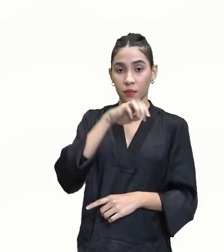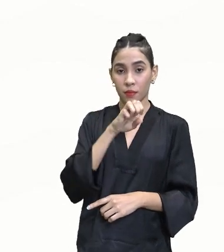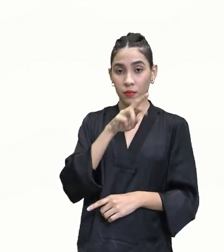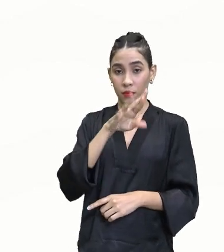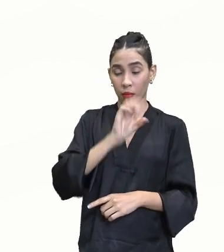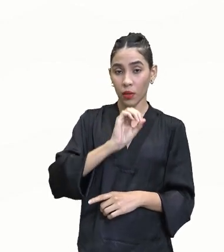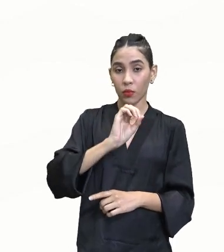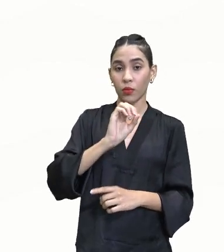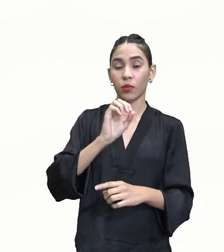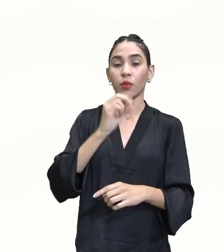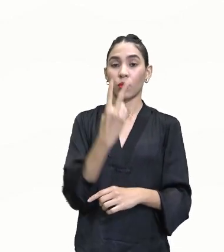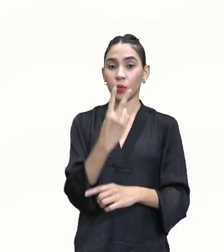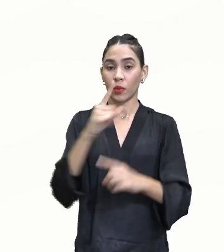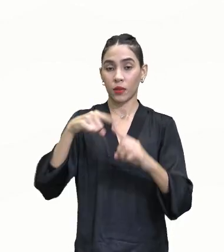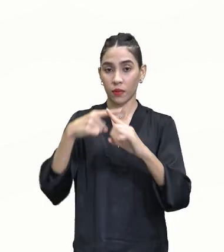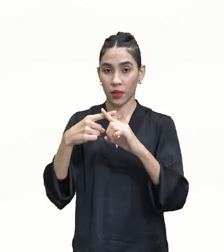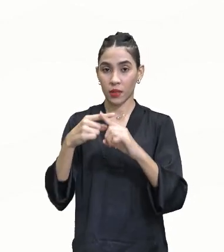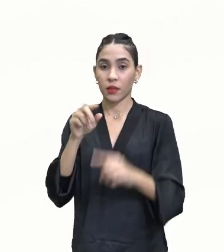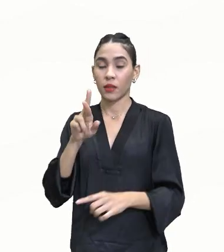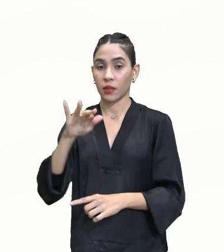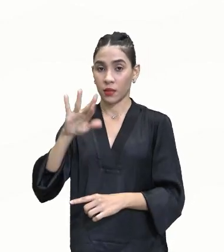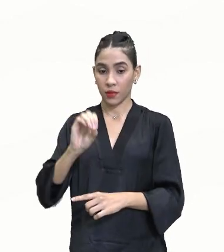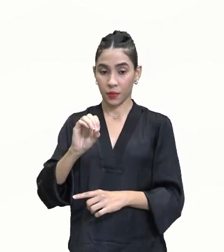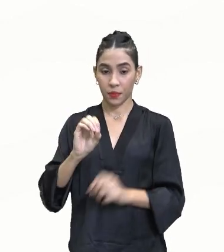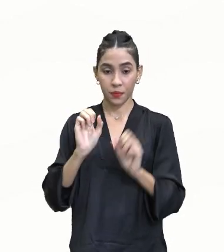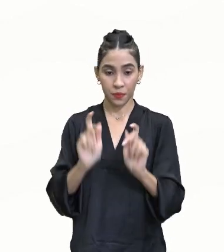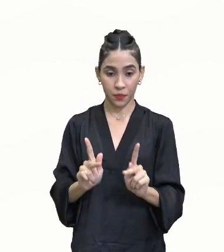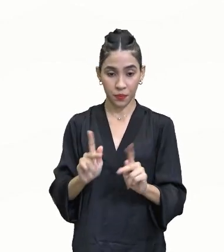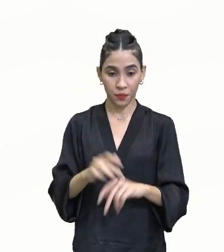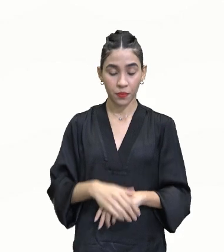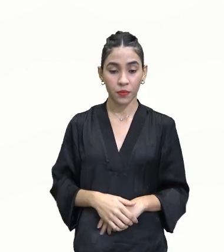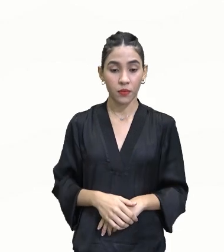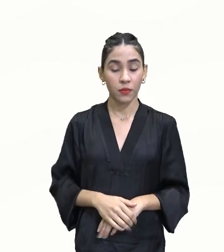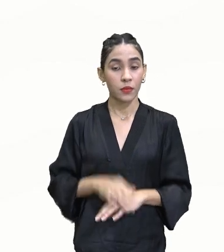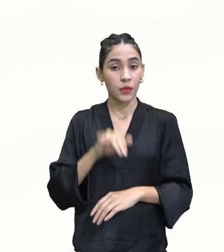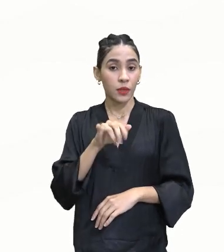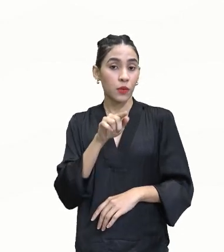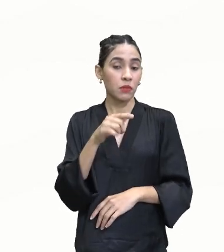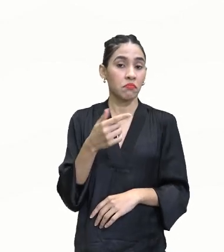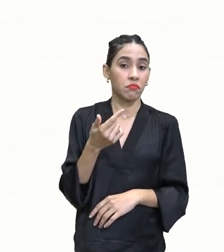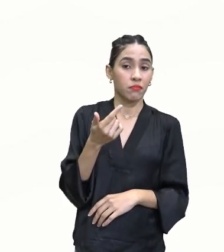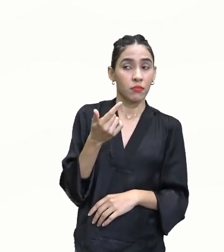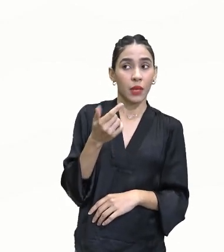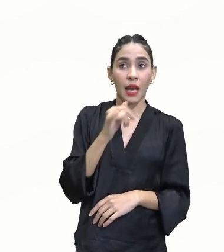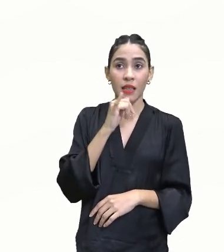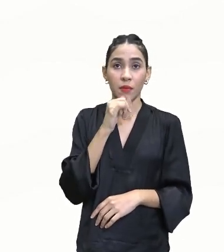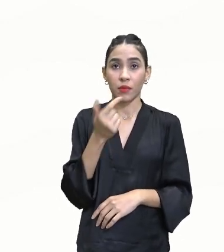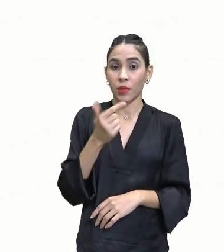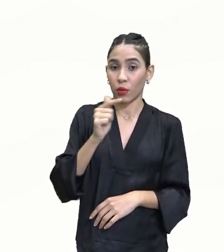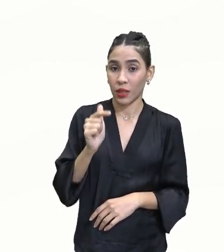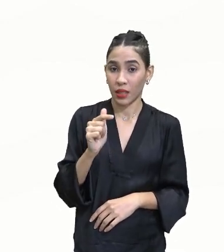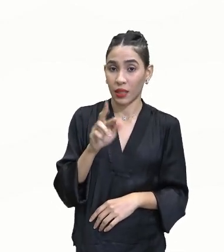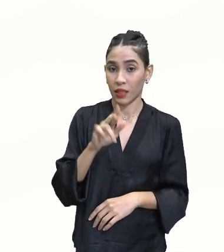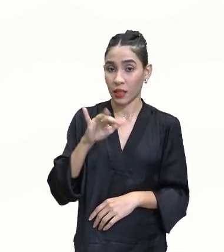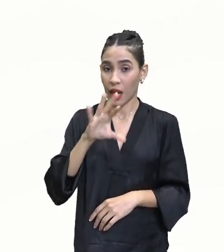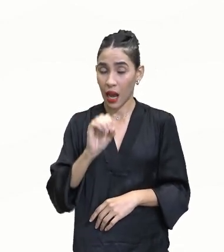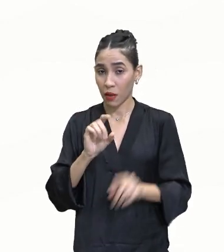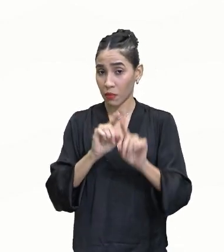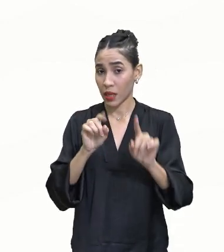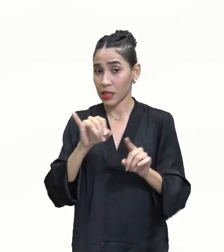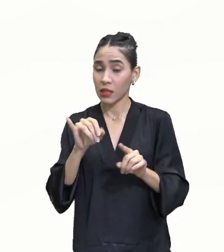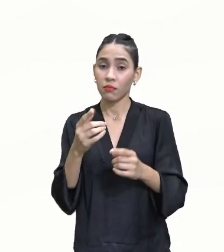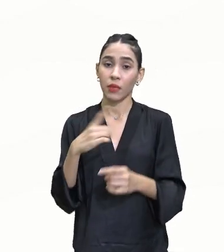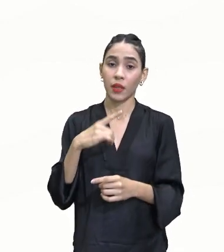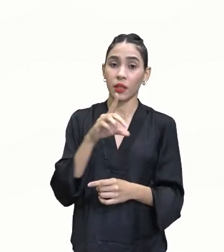é 2 vezes o raio, tá certo? Então, se você não tiver no problema o valor do raio, mas se você